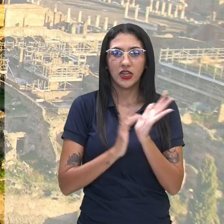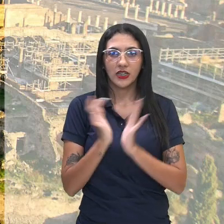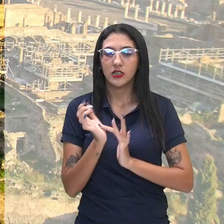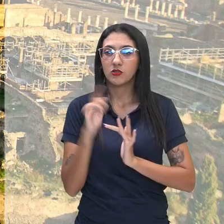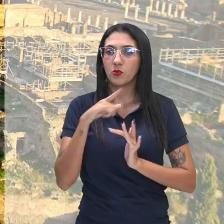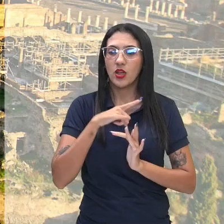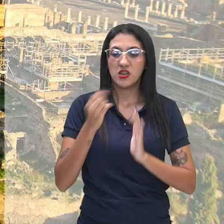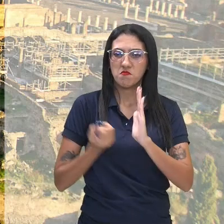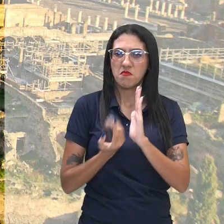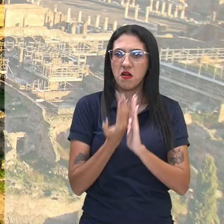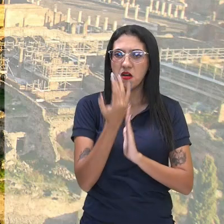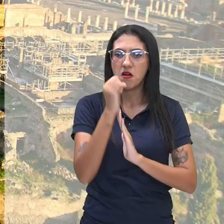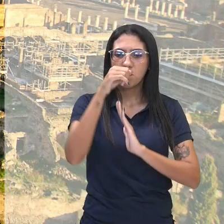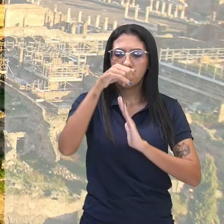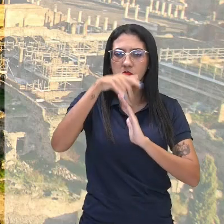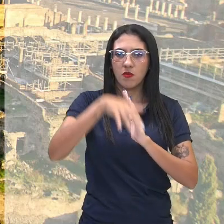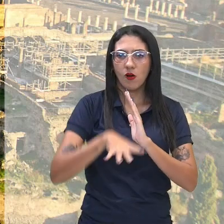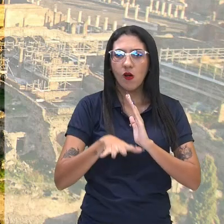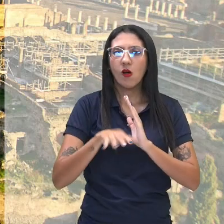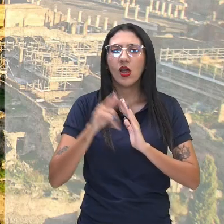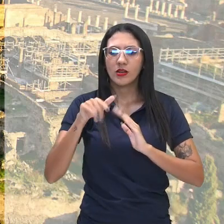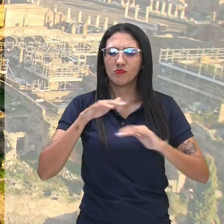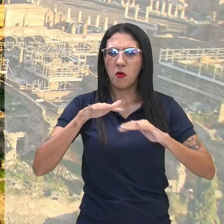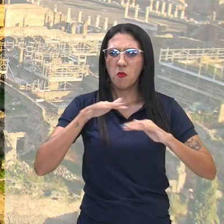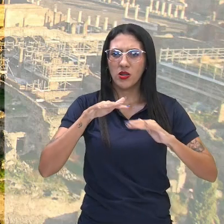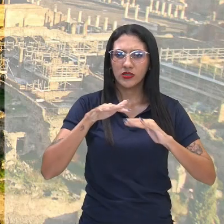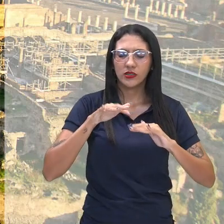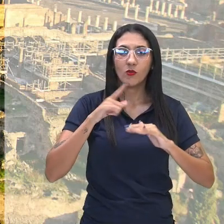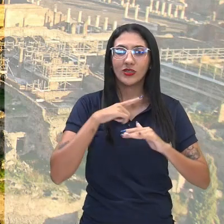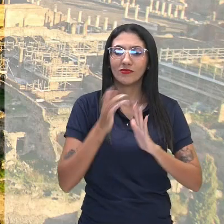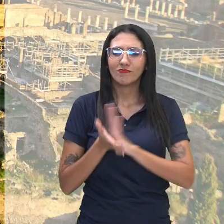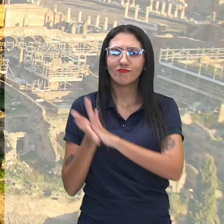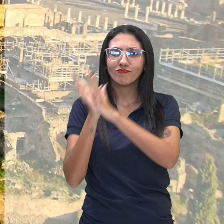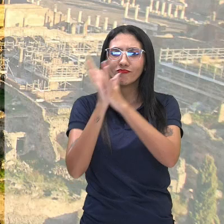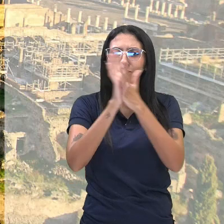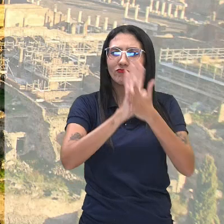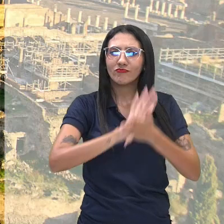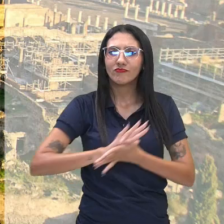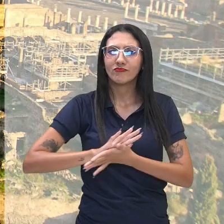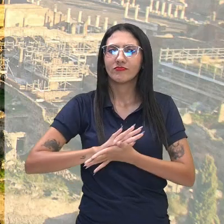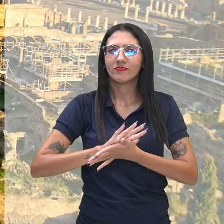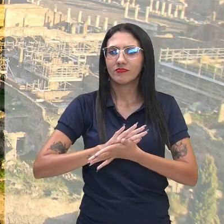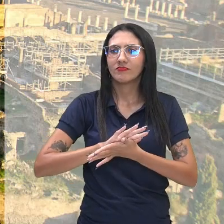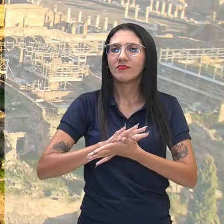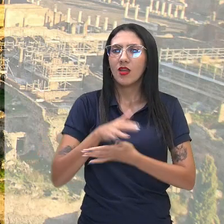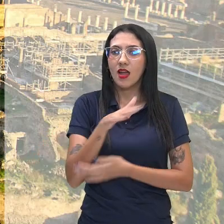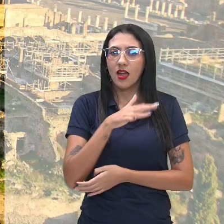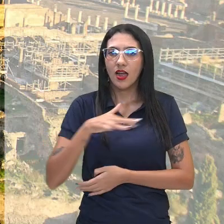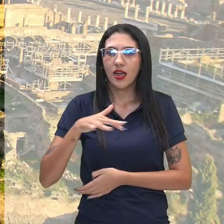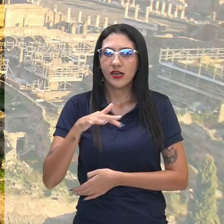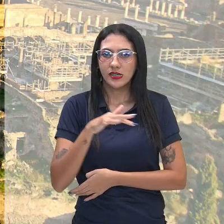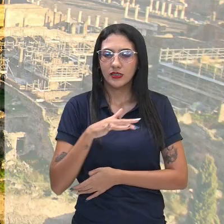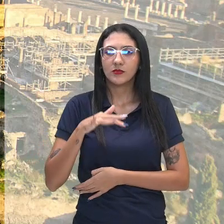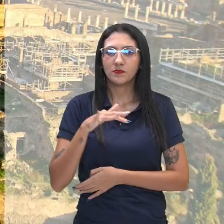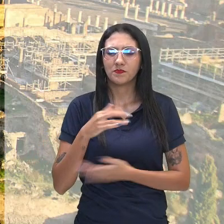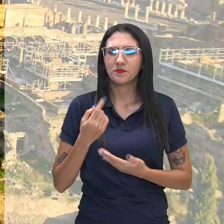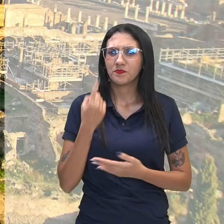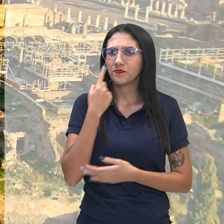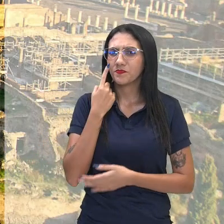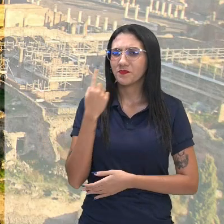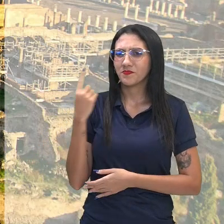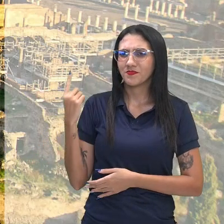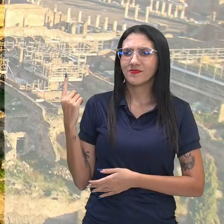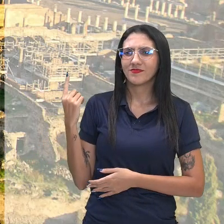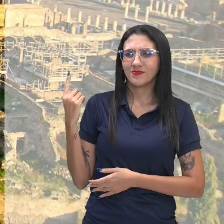cidades de Pompeia e Herculano. Como a gente observa aí na imagem, lá no fundo da nossa imagem, atrás ali do texto, a gente